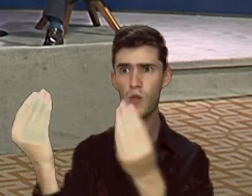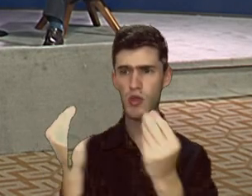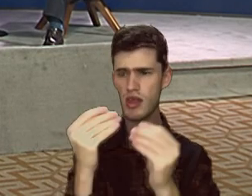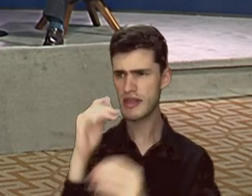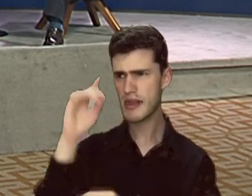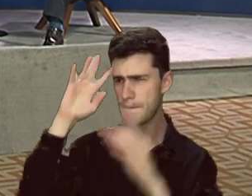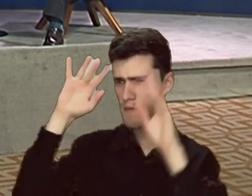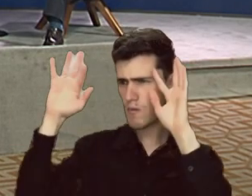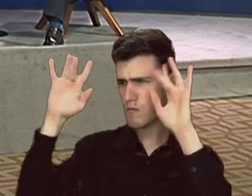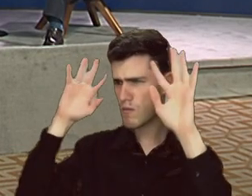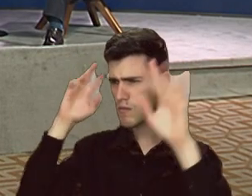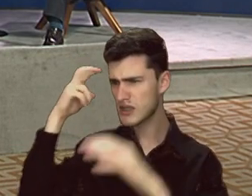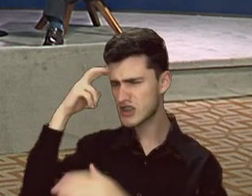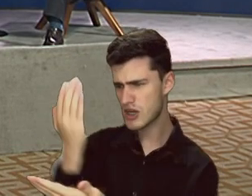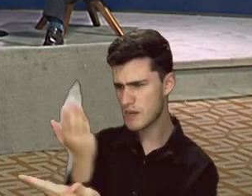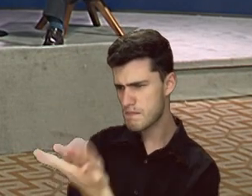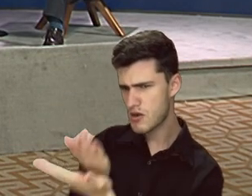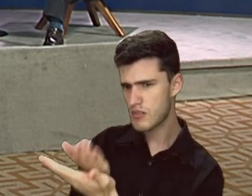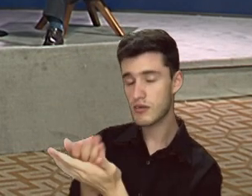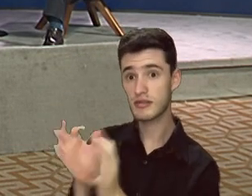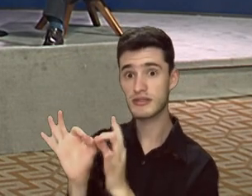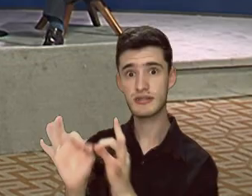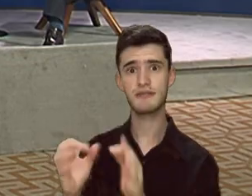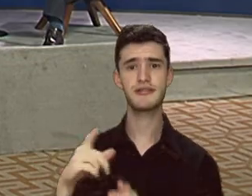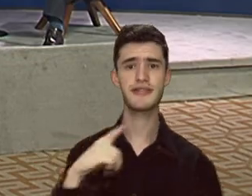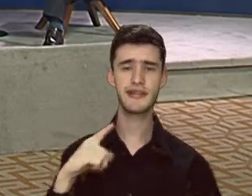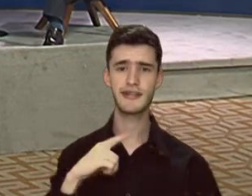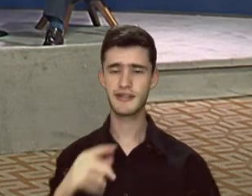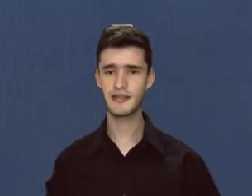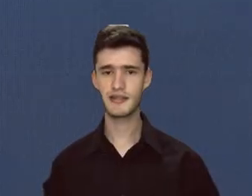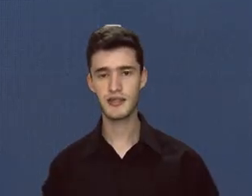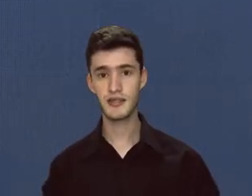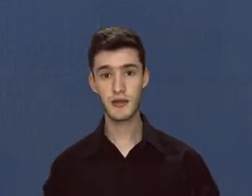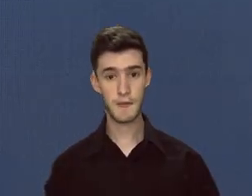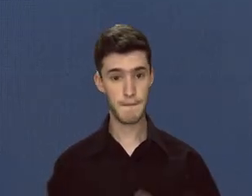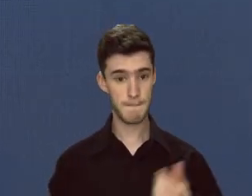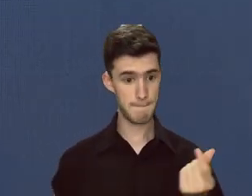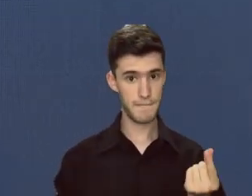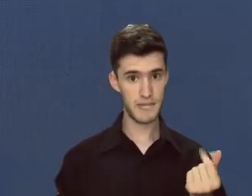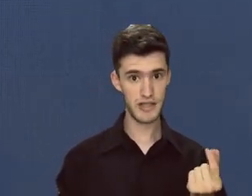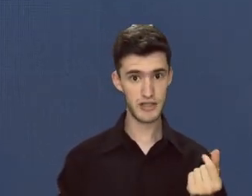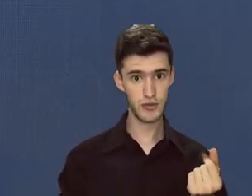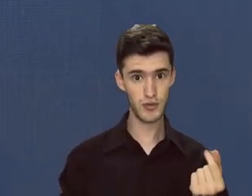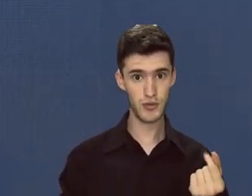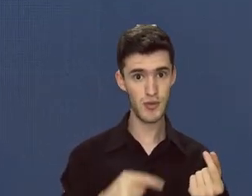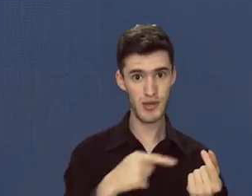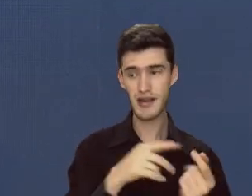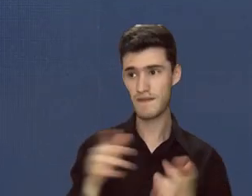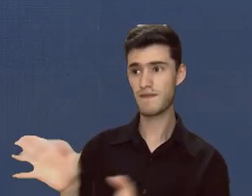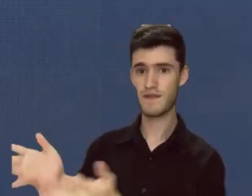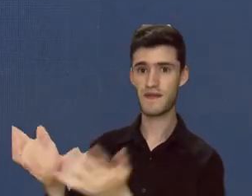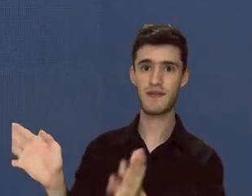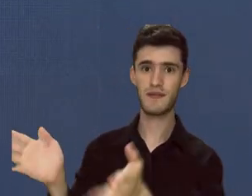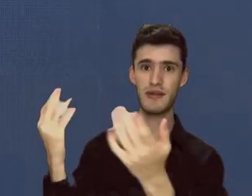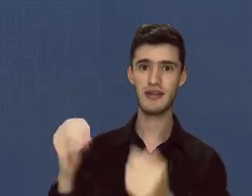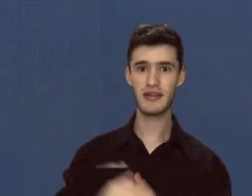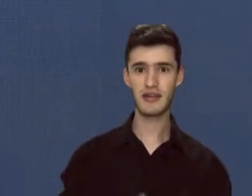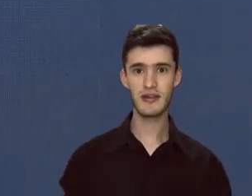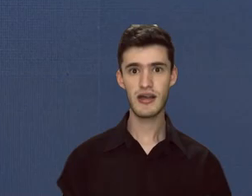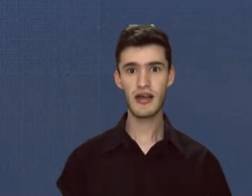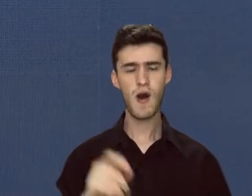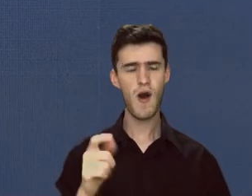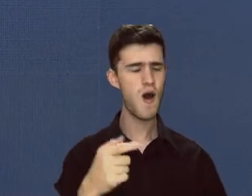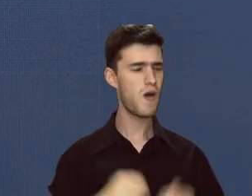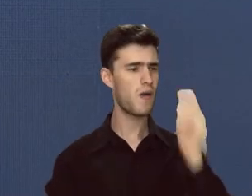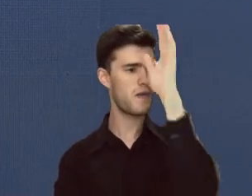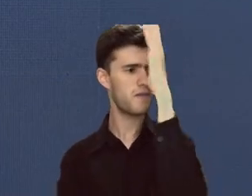o preço talvez é o que vai ditar né o mecanismo de incentivo né Nós vamos para limpar o ar ou para produzir mais